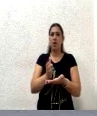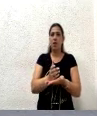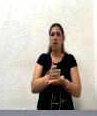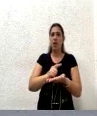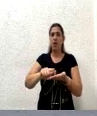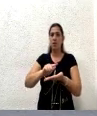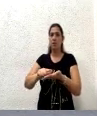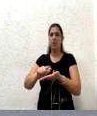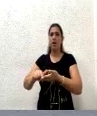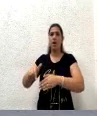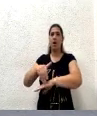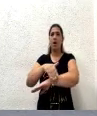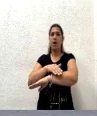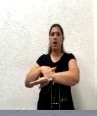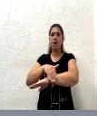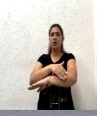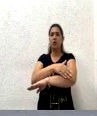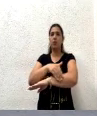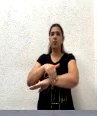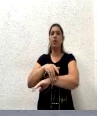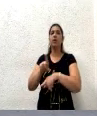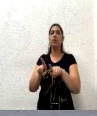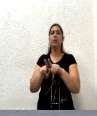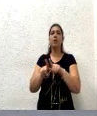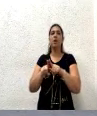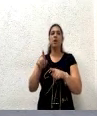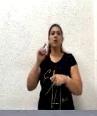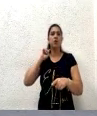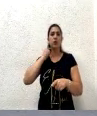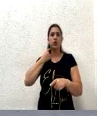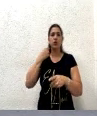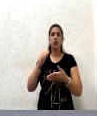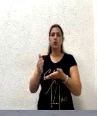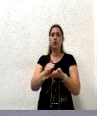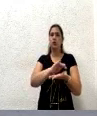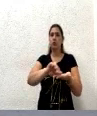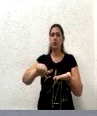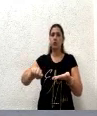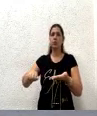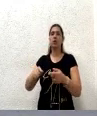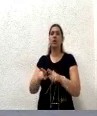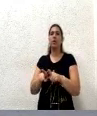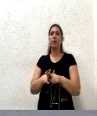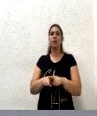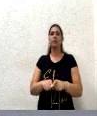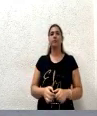de calçada e de entulho no Distrito Industrial Alcides Fantucci.